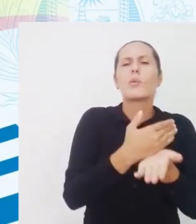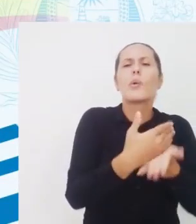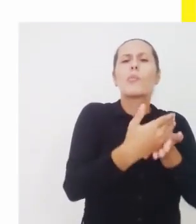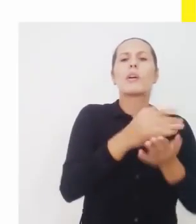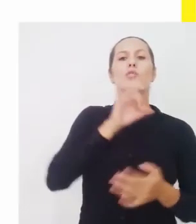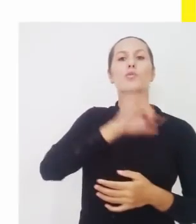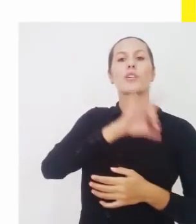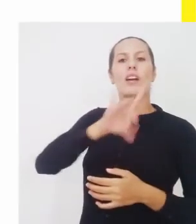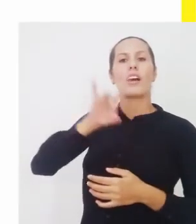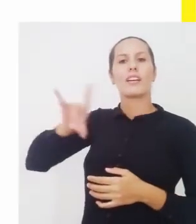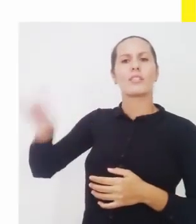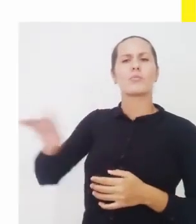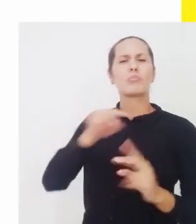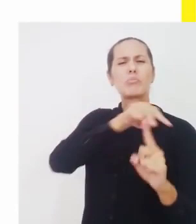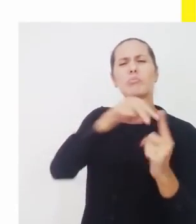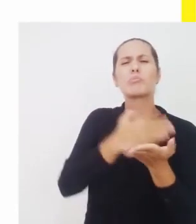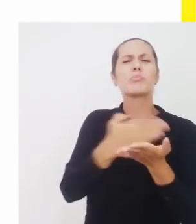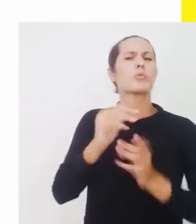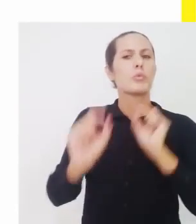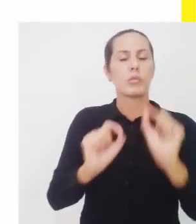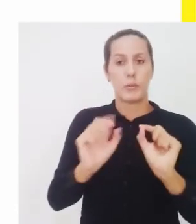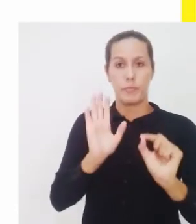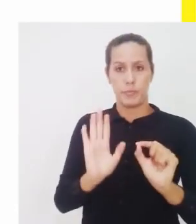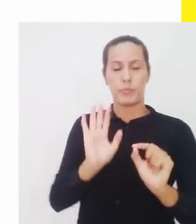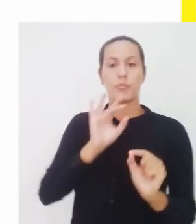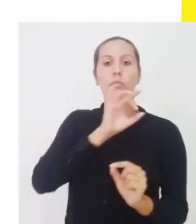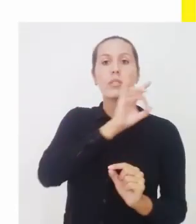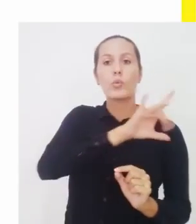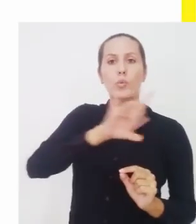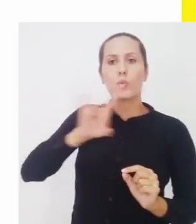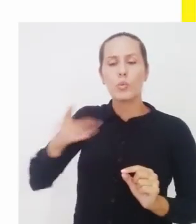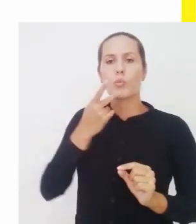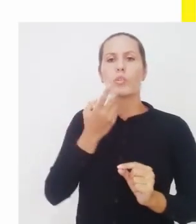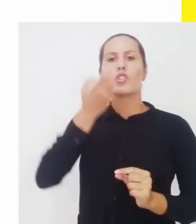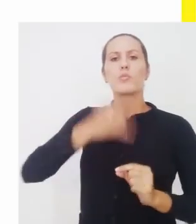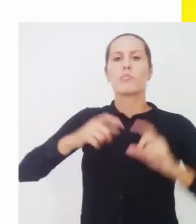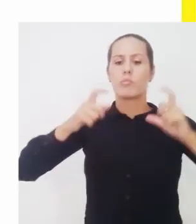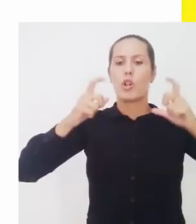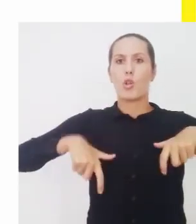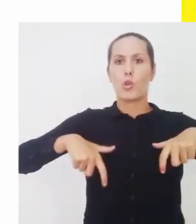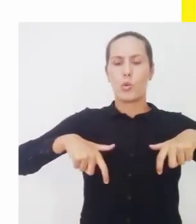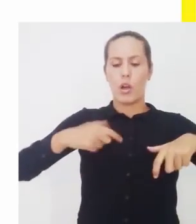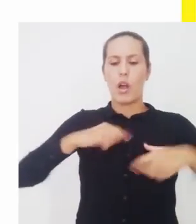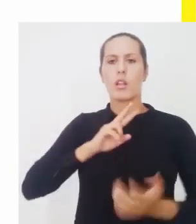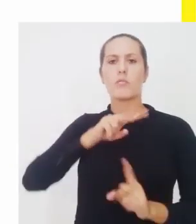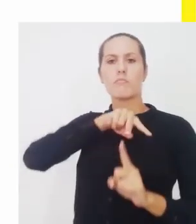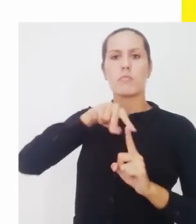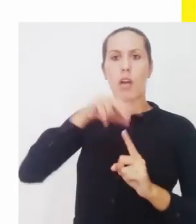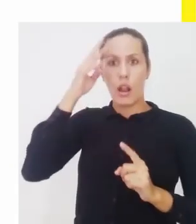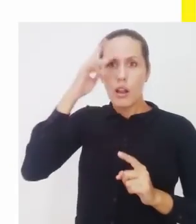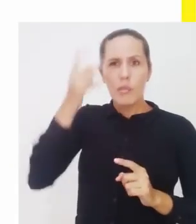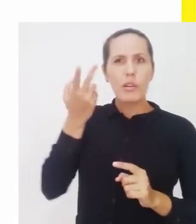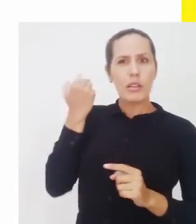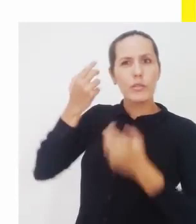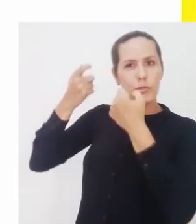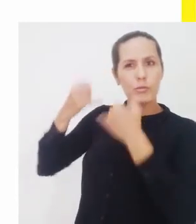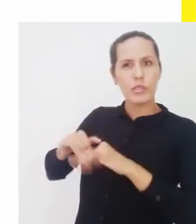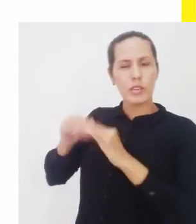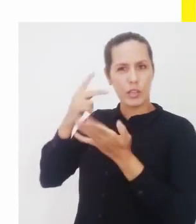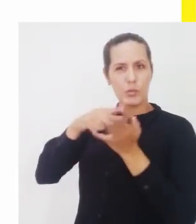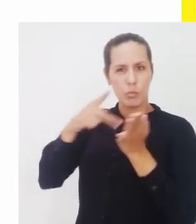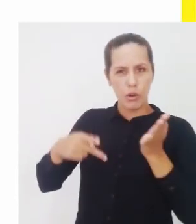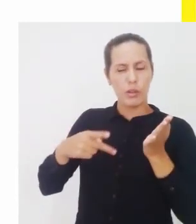ela usou para justificar essa opinião, esse ponto de vista. Primeiro, só ele tem um título que é